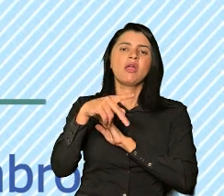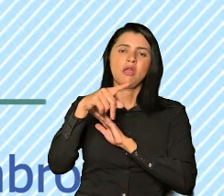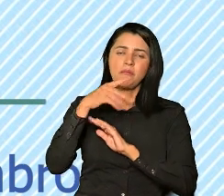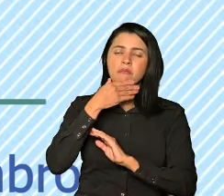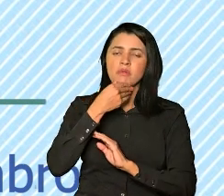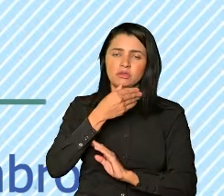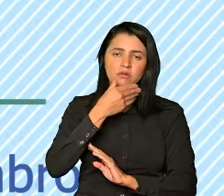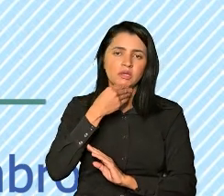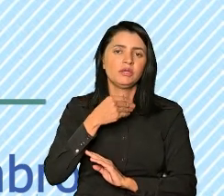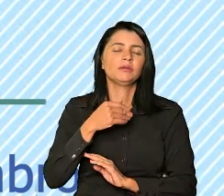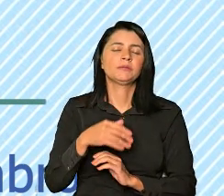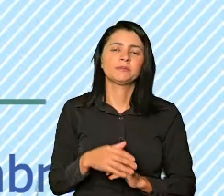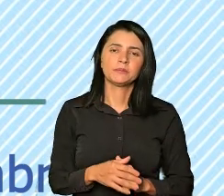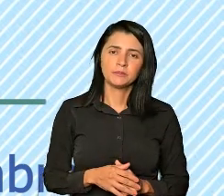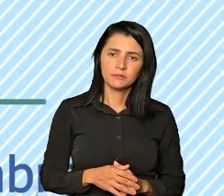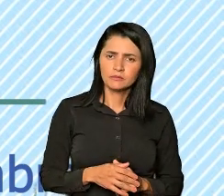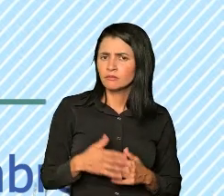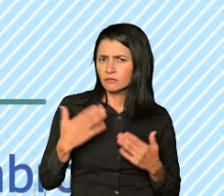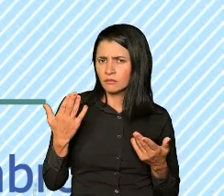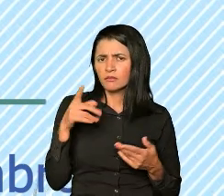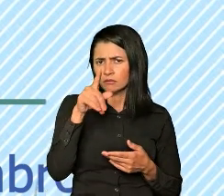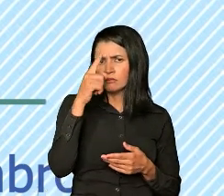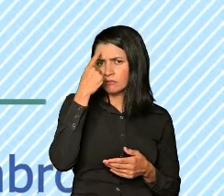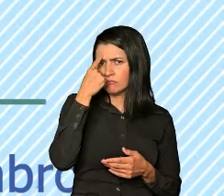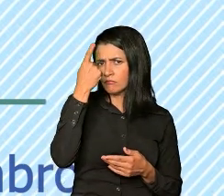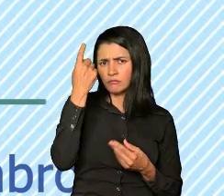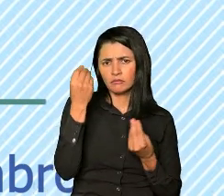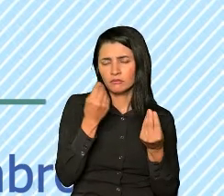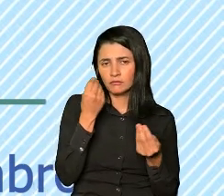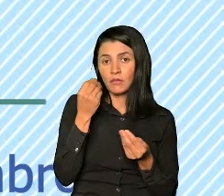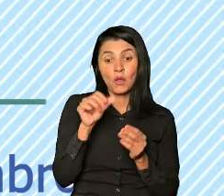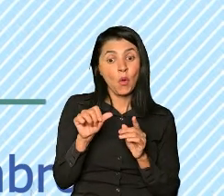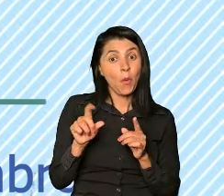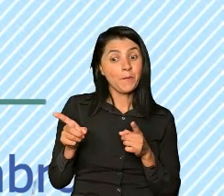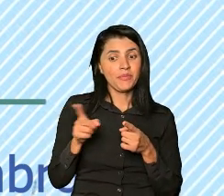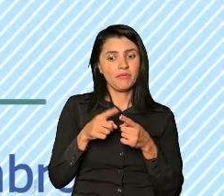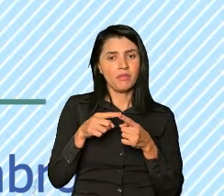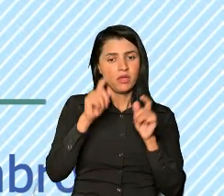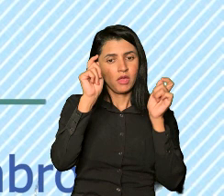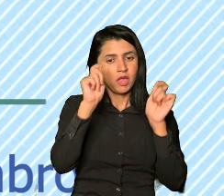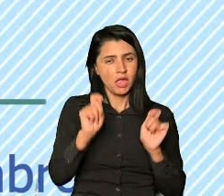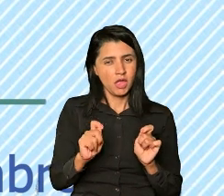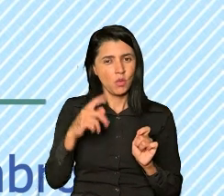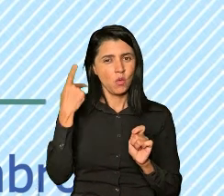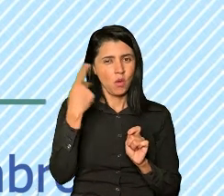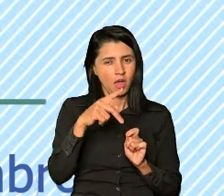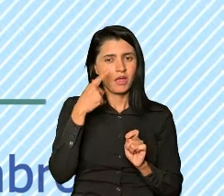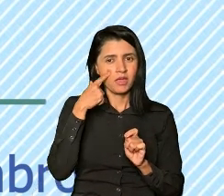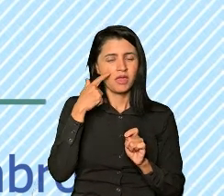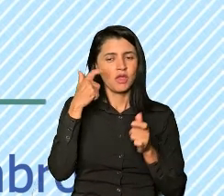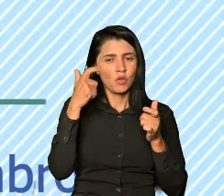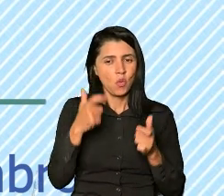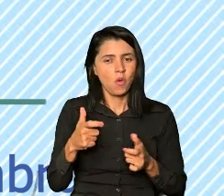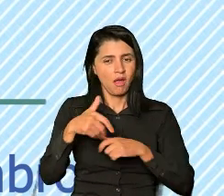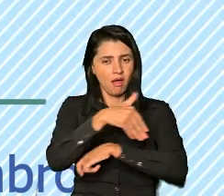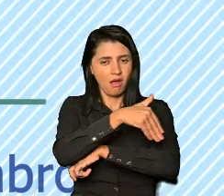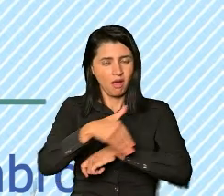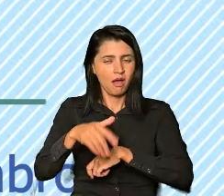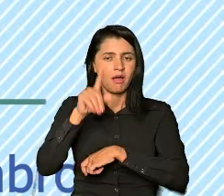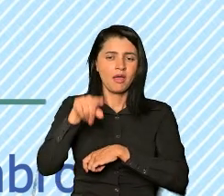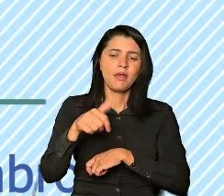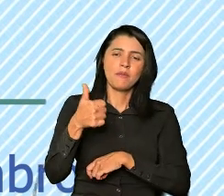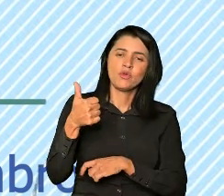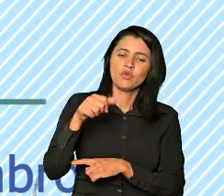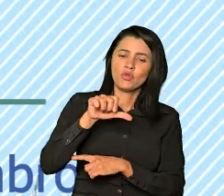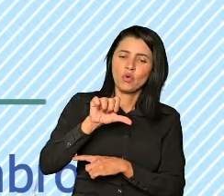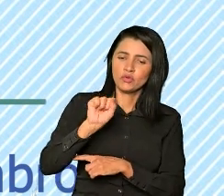masculina. Ora, para vocês terem uma ideia, o nosso primeiro monumento público, em praça pública, é de